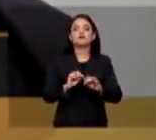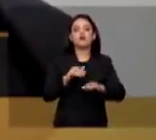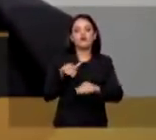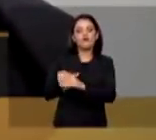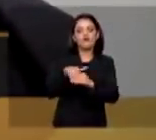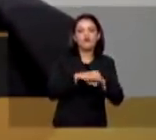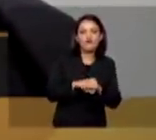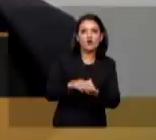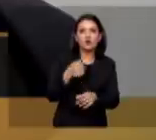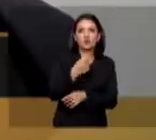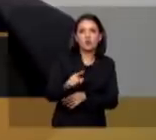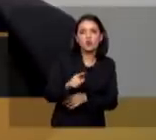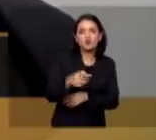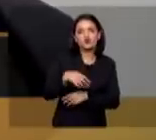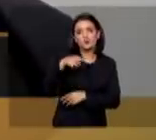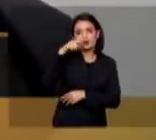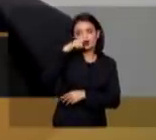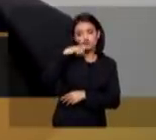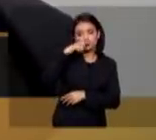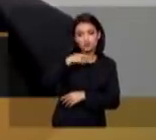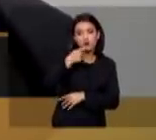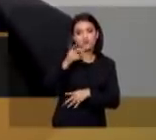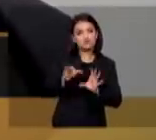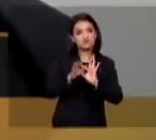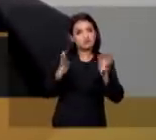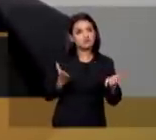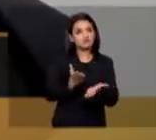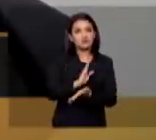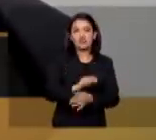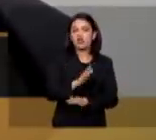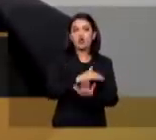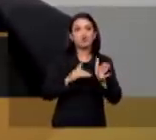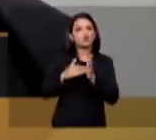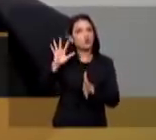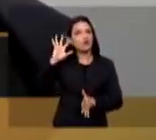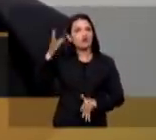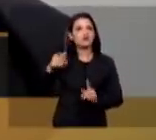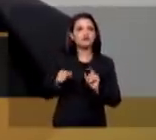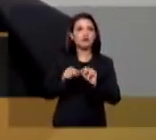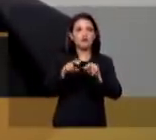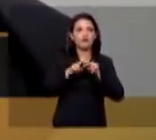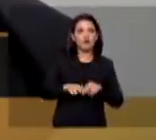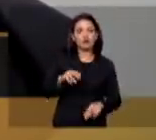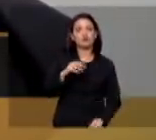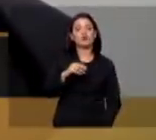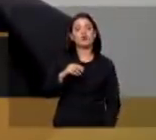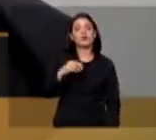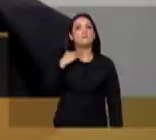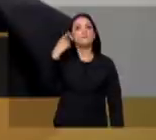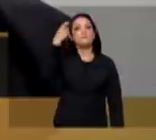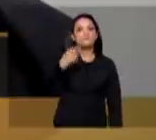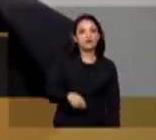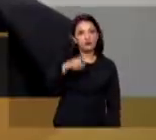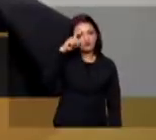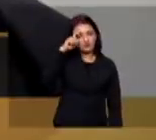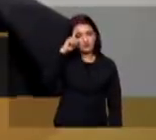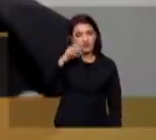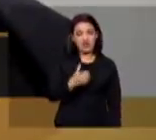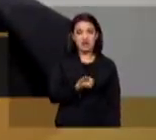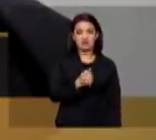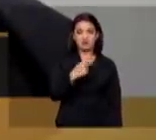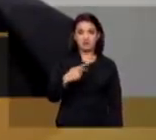que concedia a ordem em habeas corpus, determinando a anulação de todos os atos decisórios praticados pelo magistrado no âmbito da ação penal